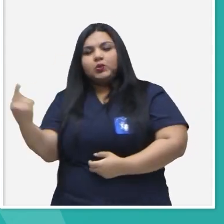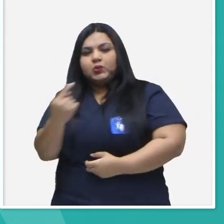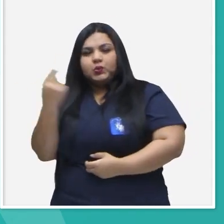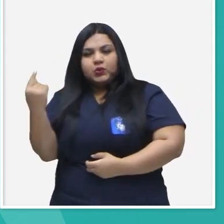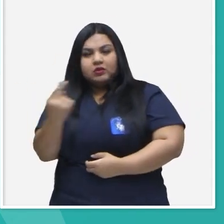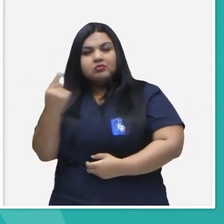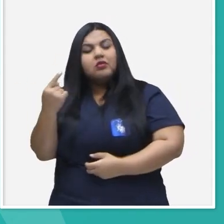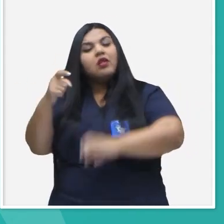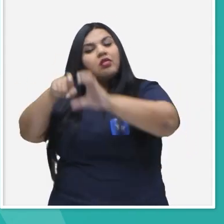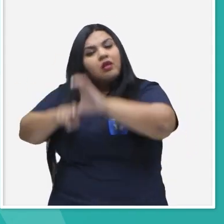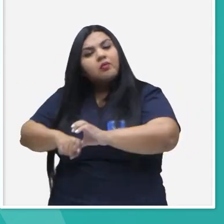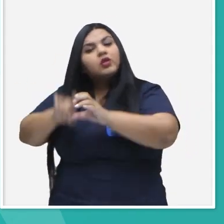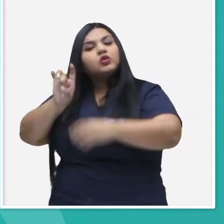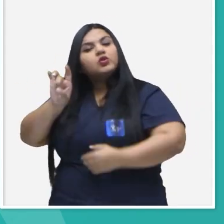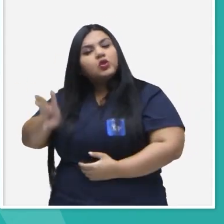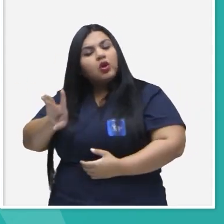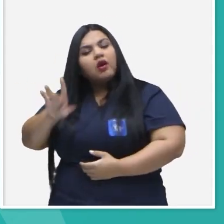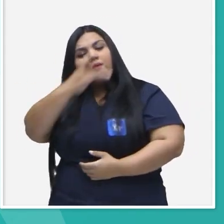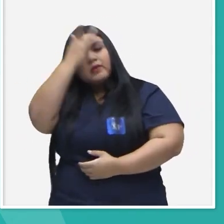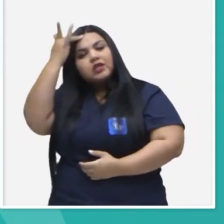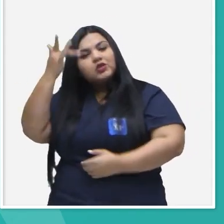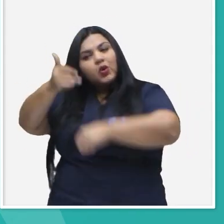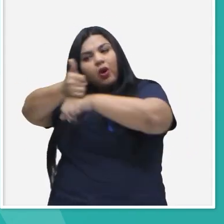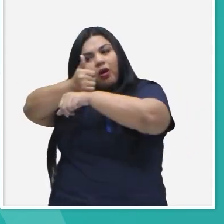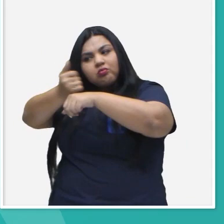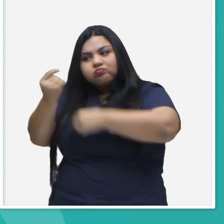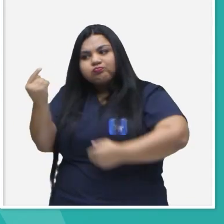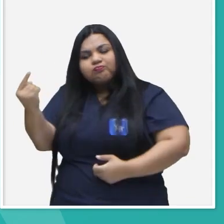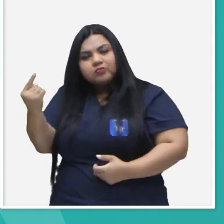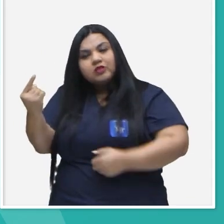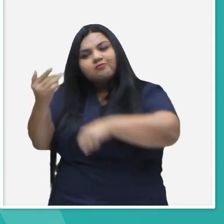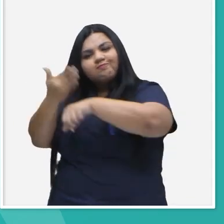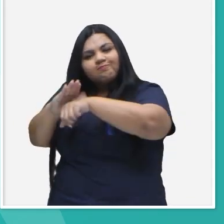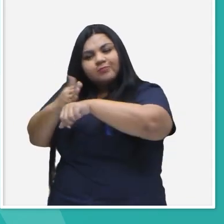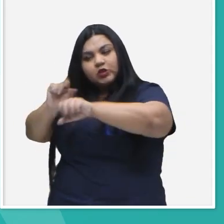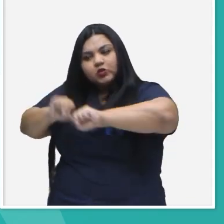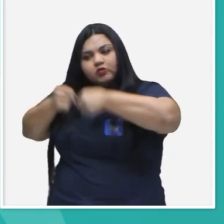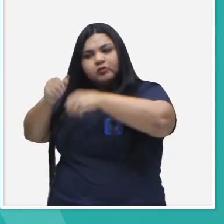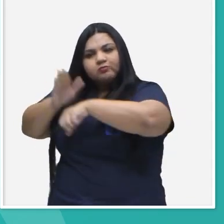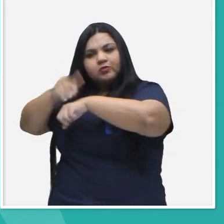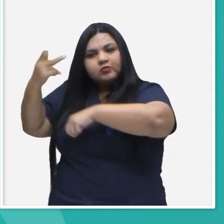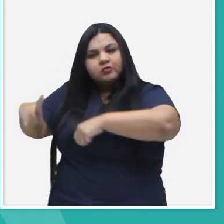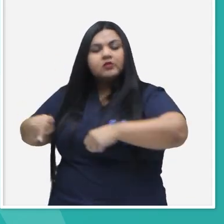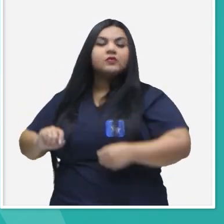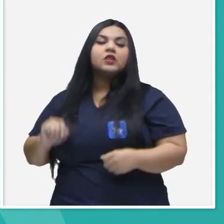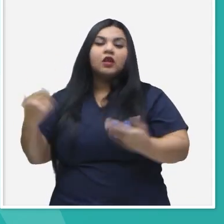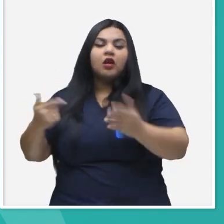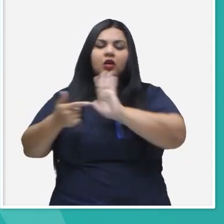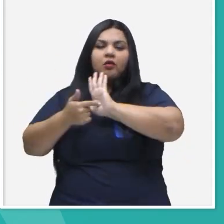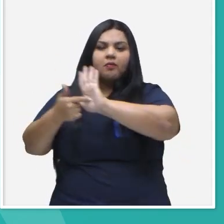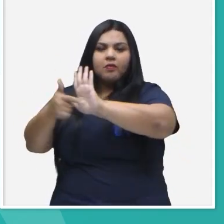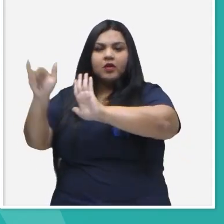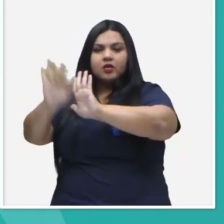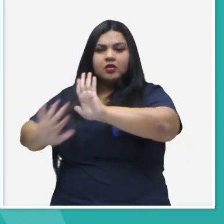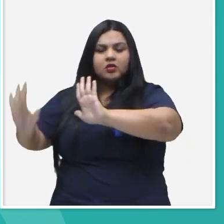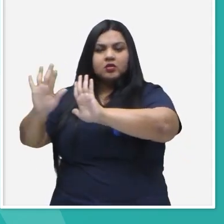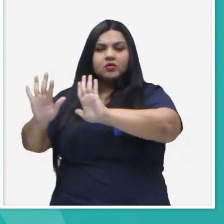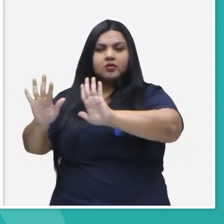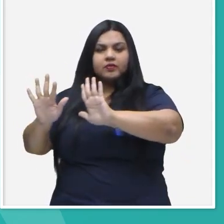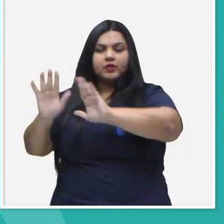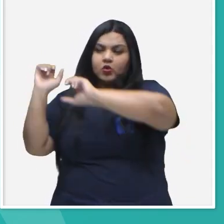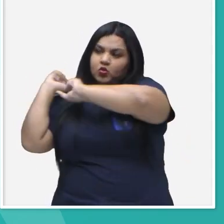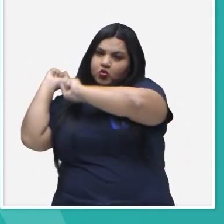individual depende somente do atleta que está praticando. E como imagem, eu trouxe para vocês aí o